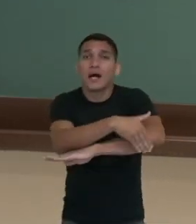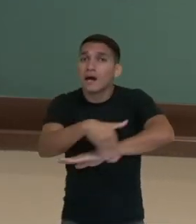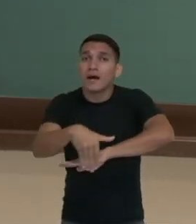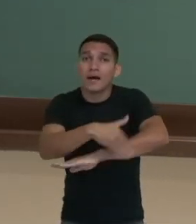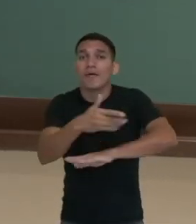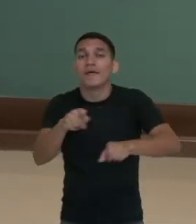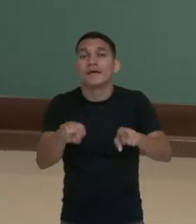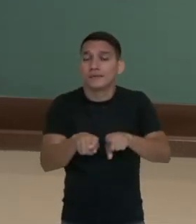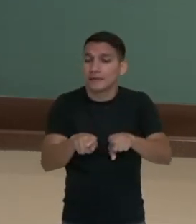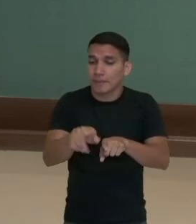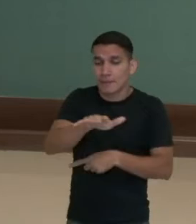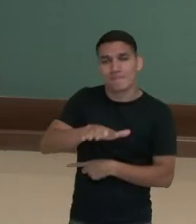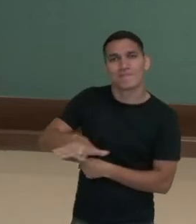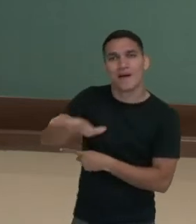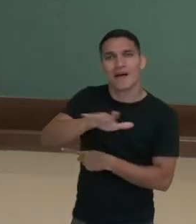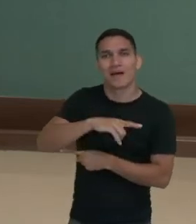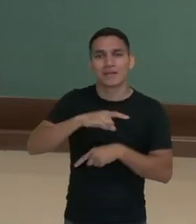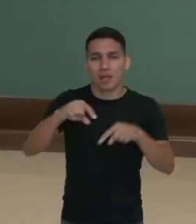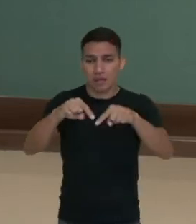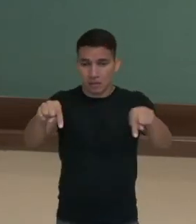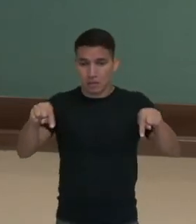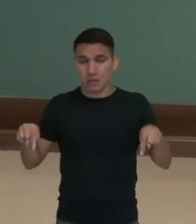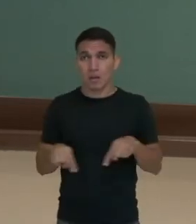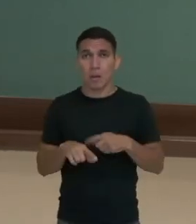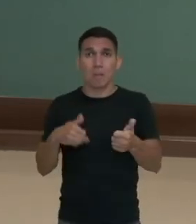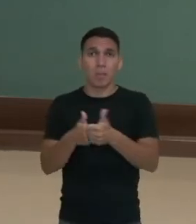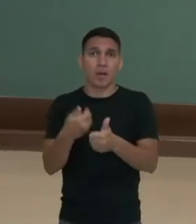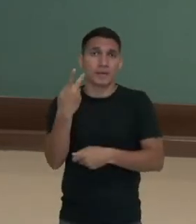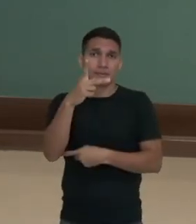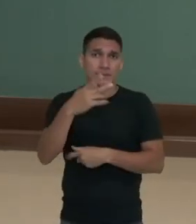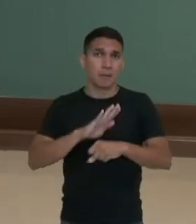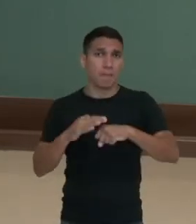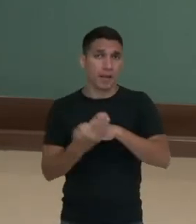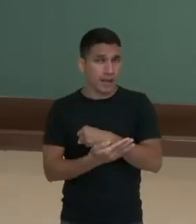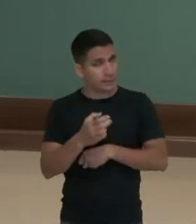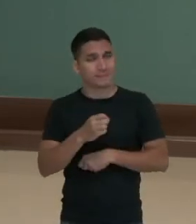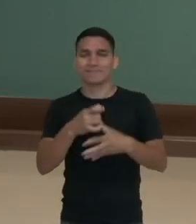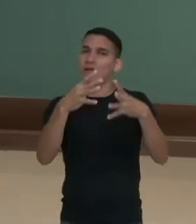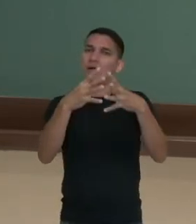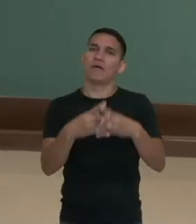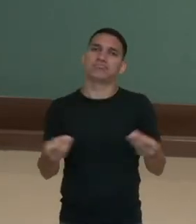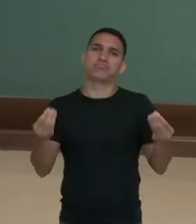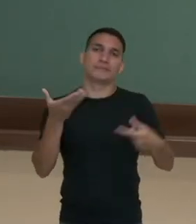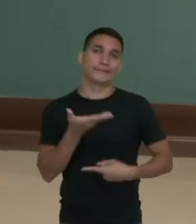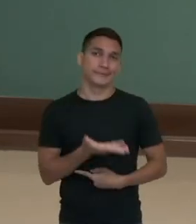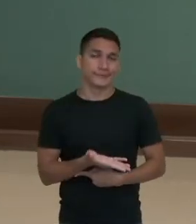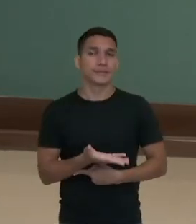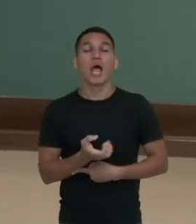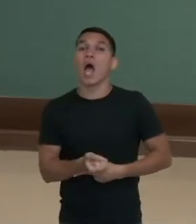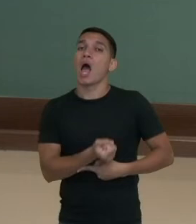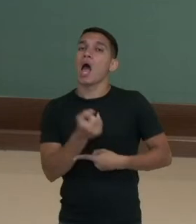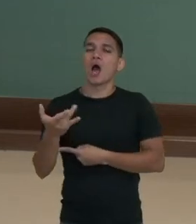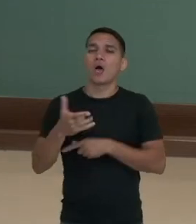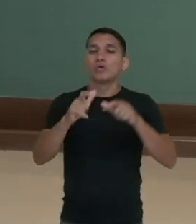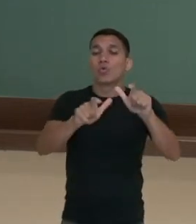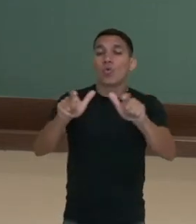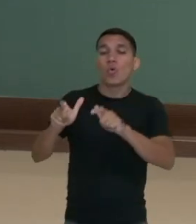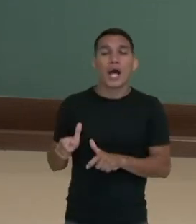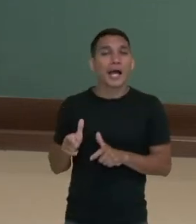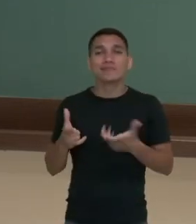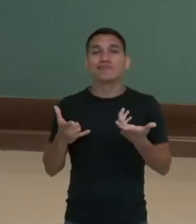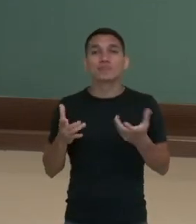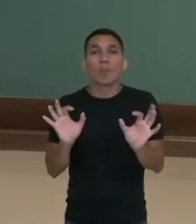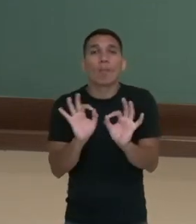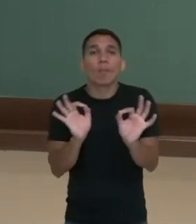no espaço ali, né, uma quadra que tenha no bairro, enfim, se perdeu bastante isso, né? Alguns espaços ali ficam